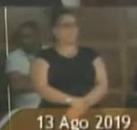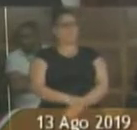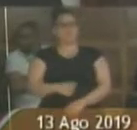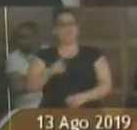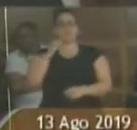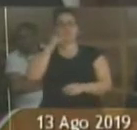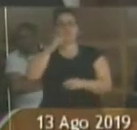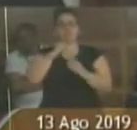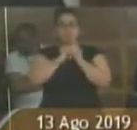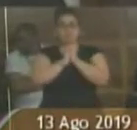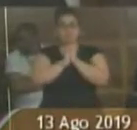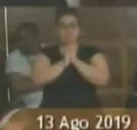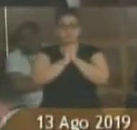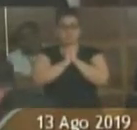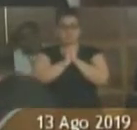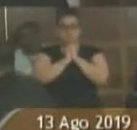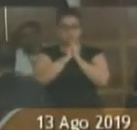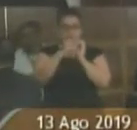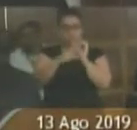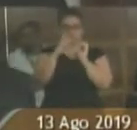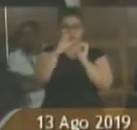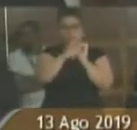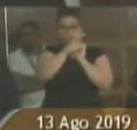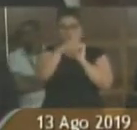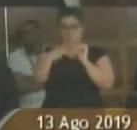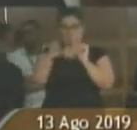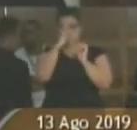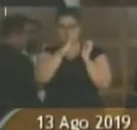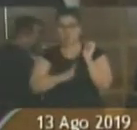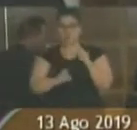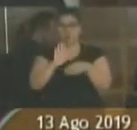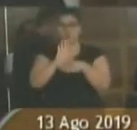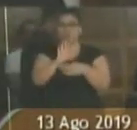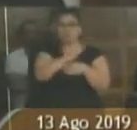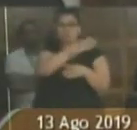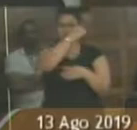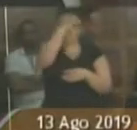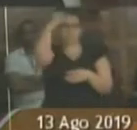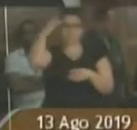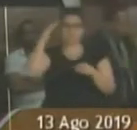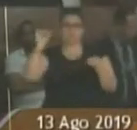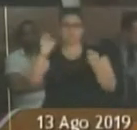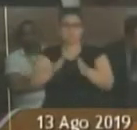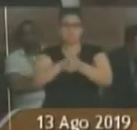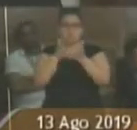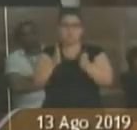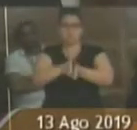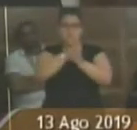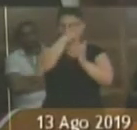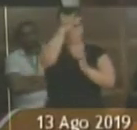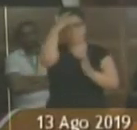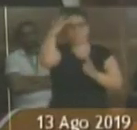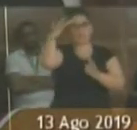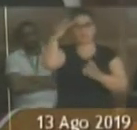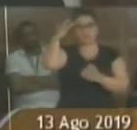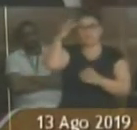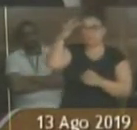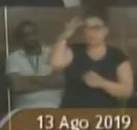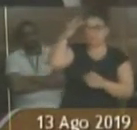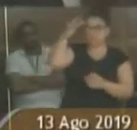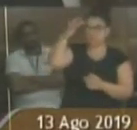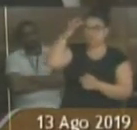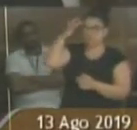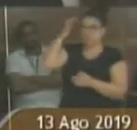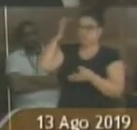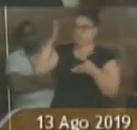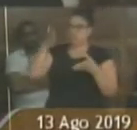religiosa católica brasileira que fez muitas ações de caridade e assistência para quem mais precisava.